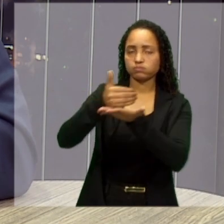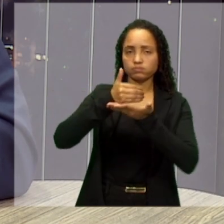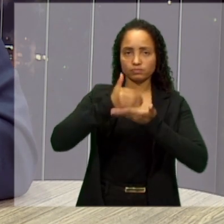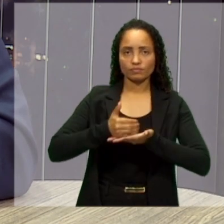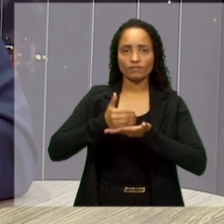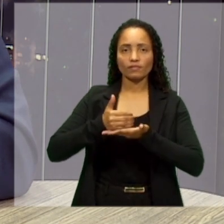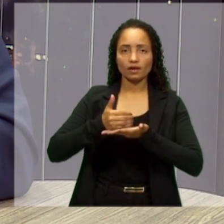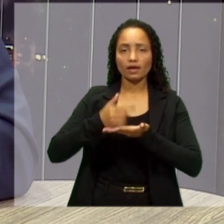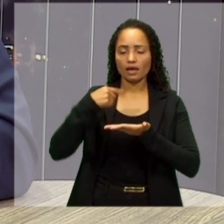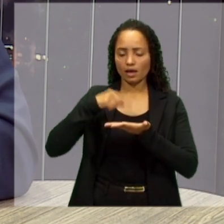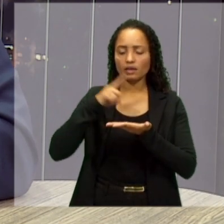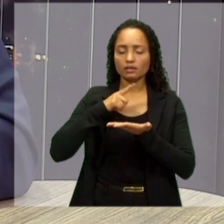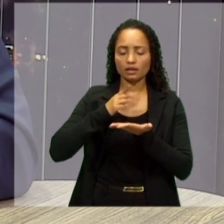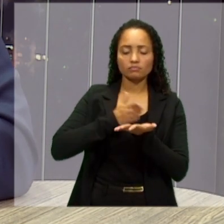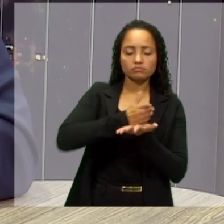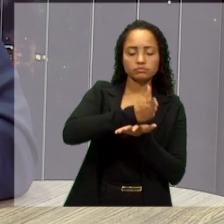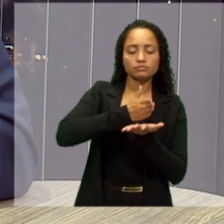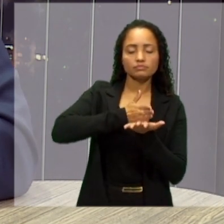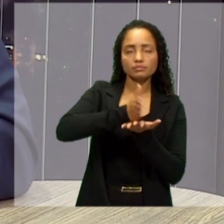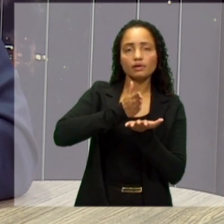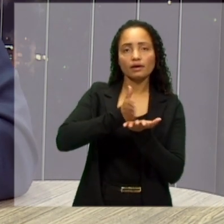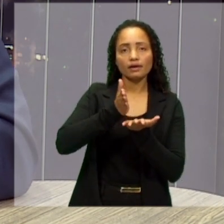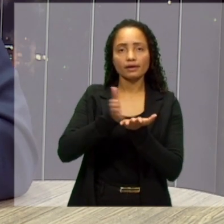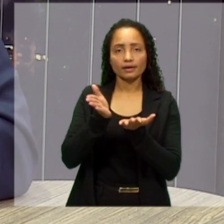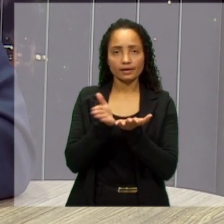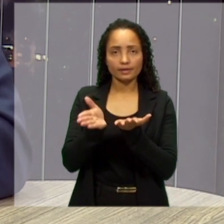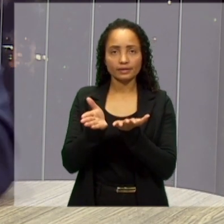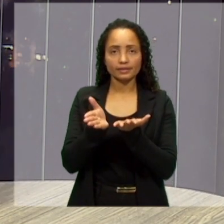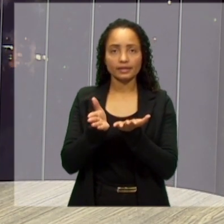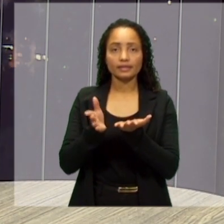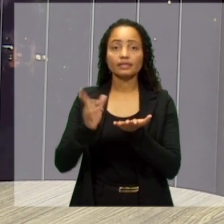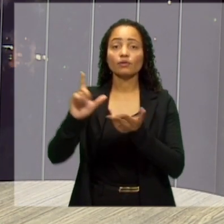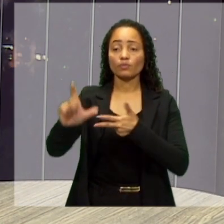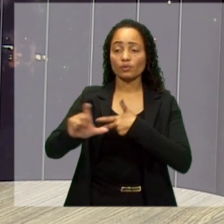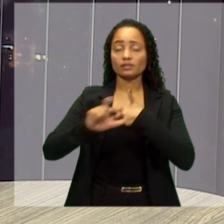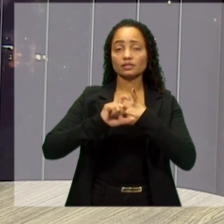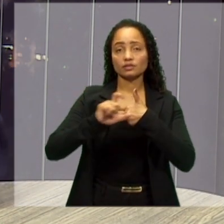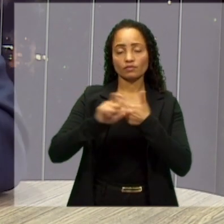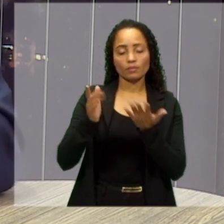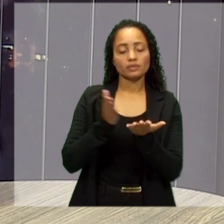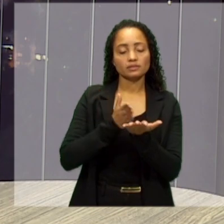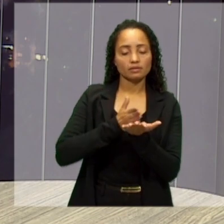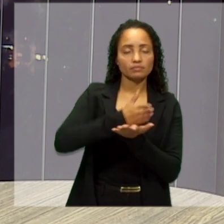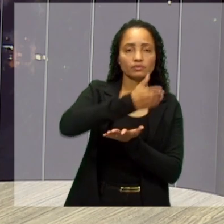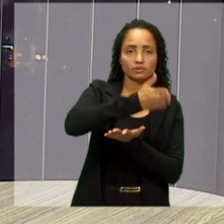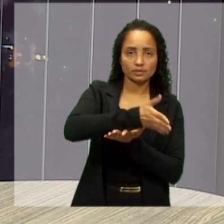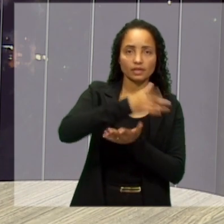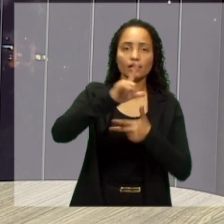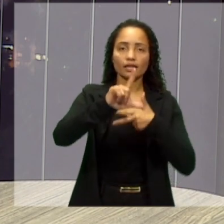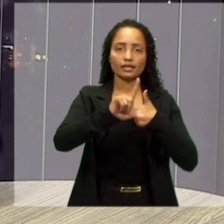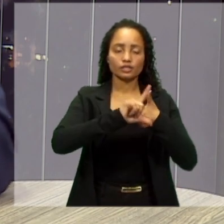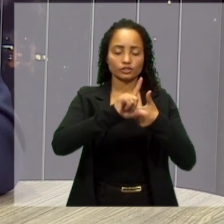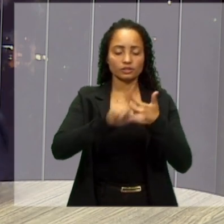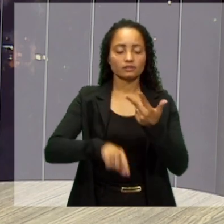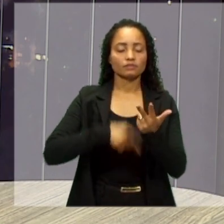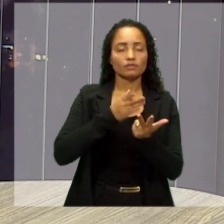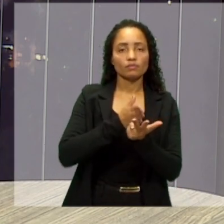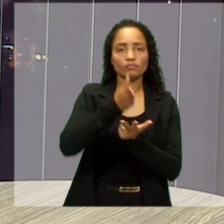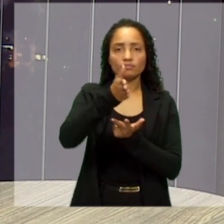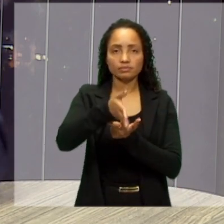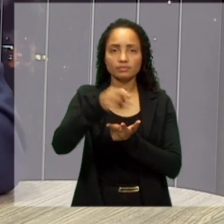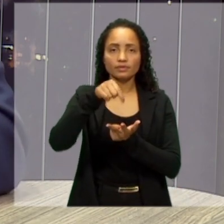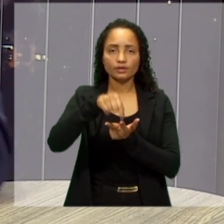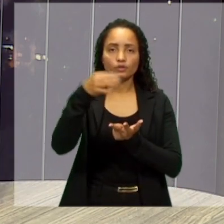ele tem destinações. Então, o Executivo obrigatoriamente tem que destinar uma parte para o Legislativo, uma parte para o Judiciário, uma parte